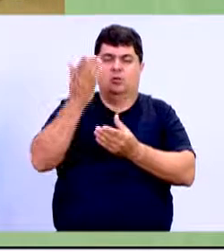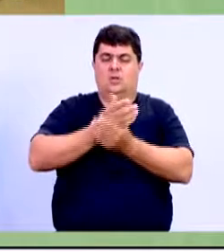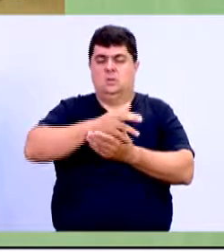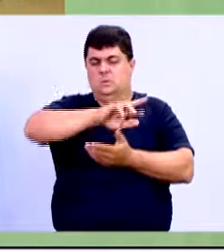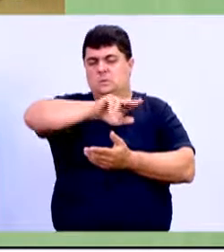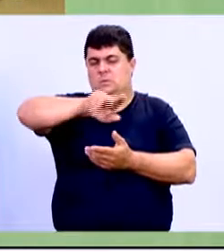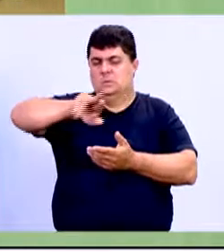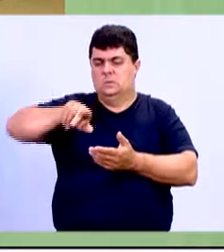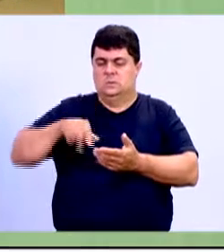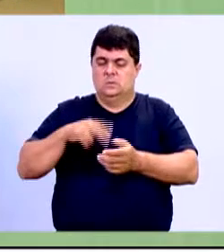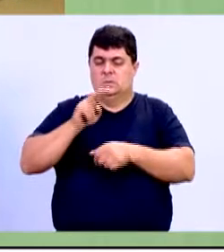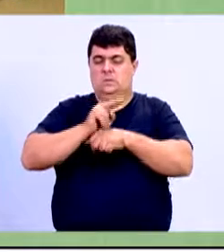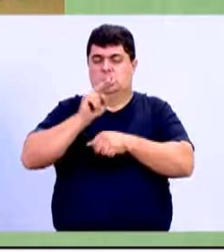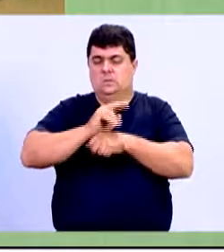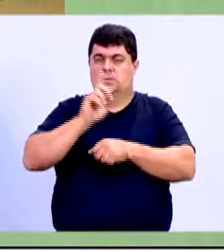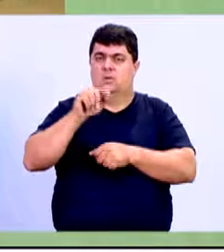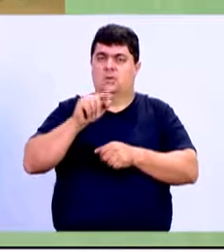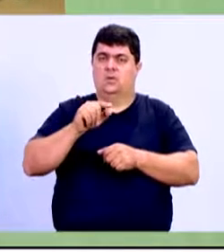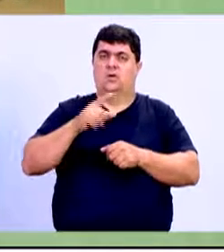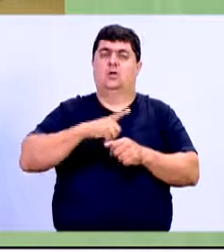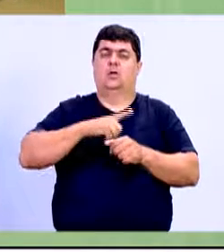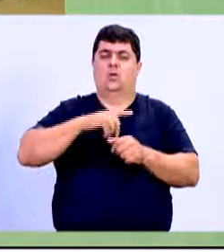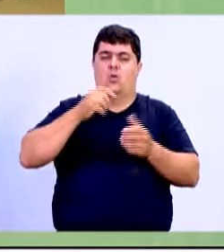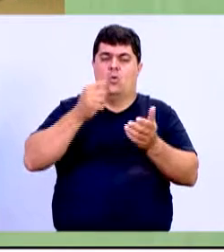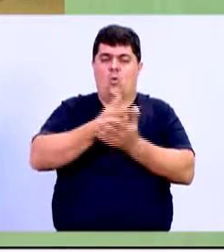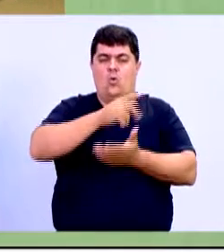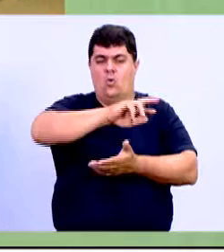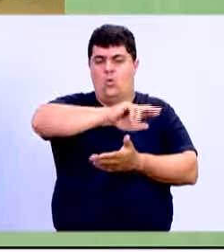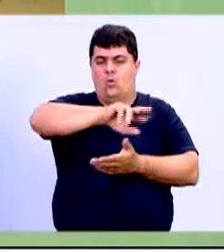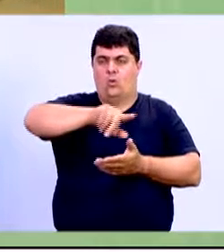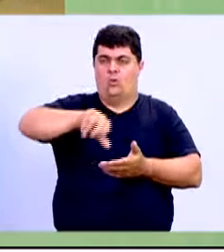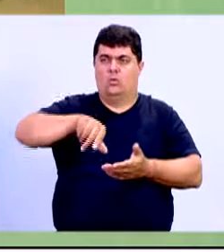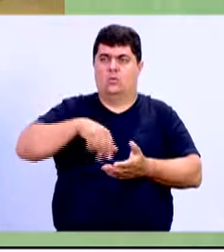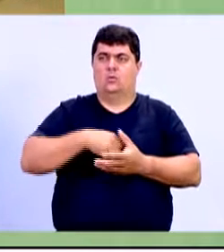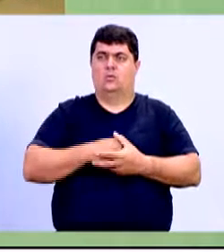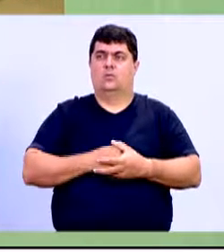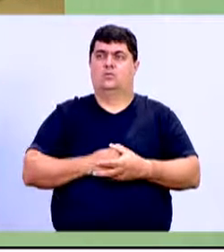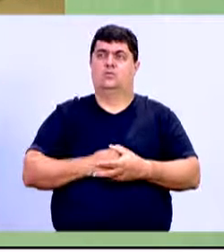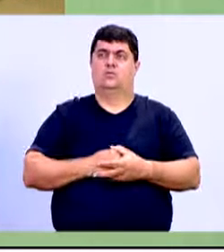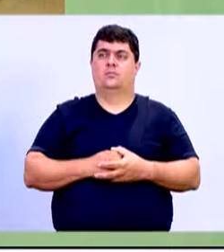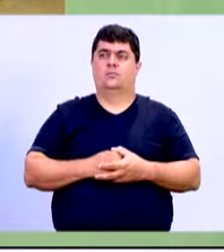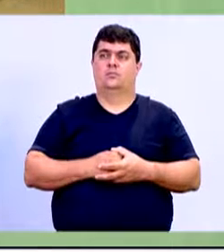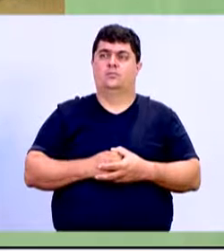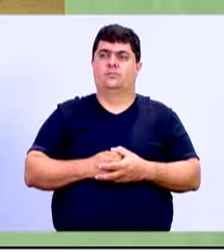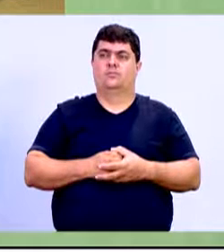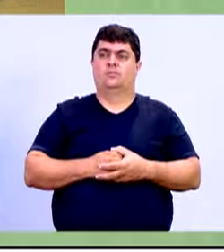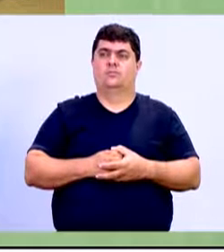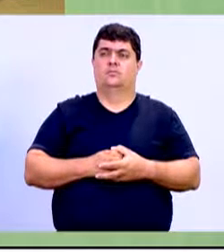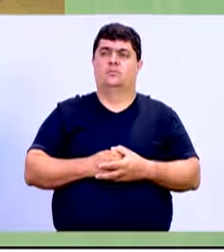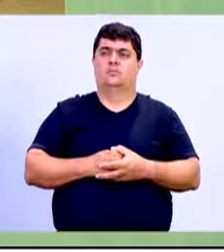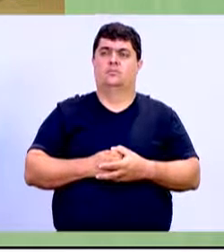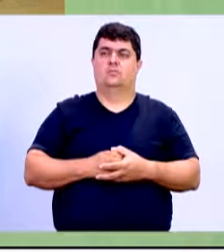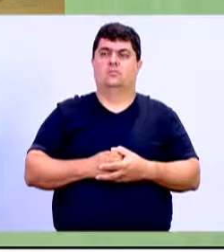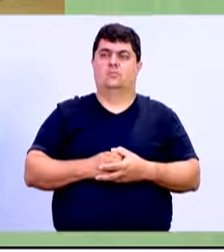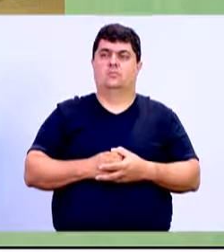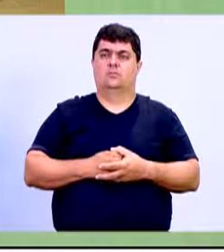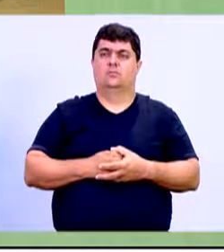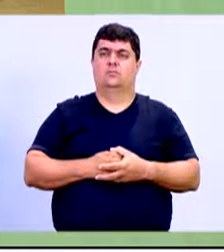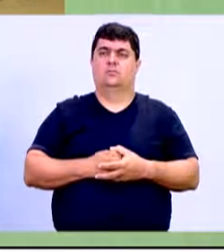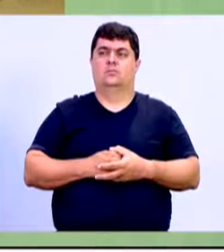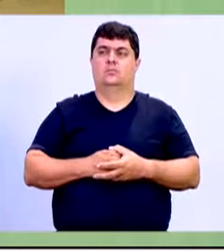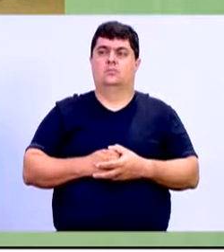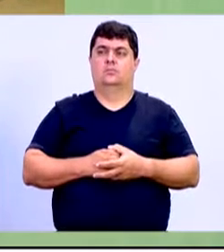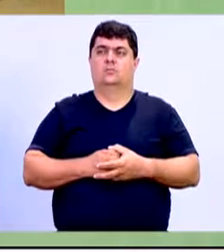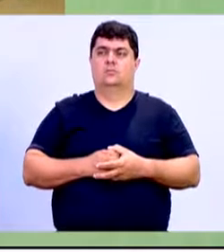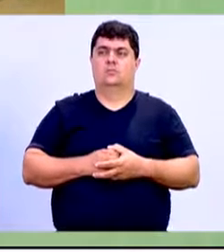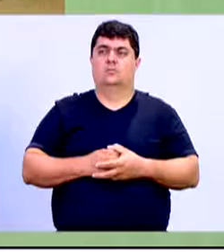tanto da parte das aquisições, né, aqui no caso a Nubiana está mexendo aqui com o processo, né, de aquisição,